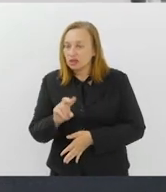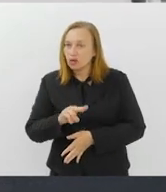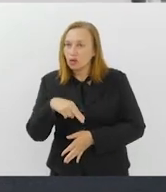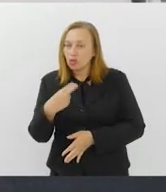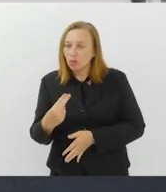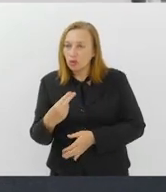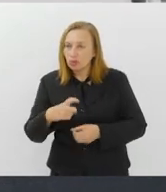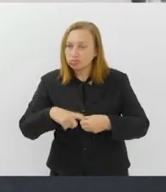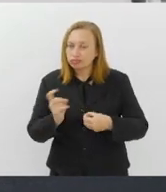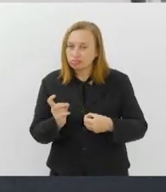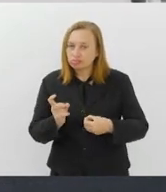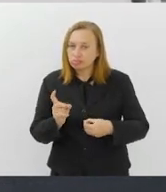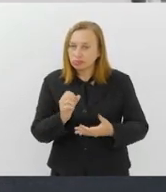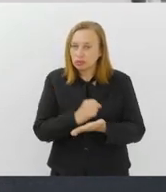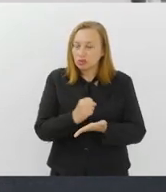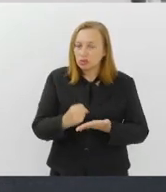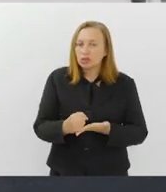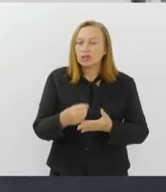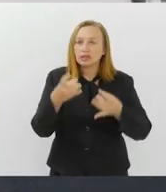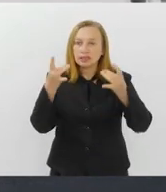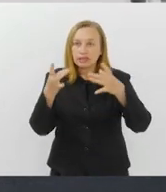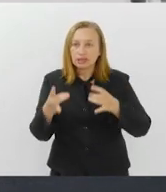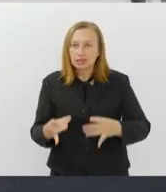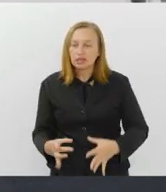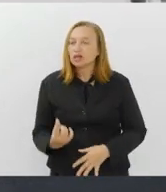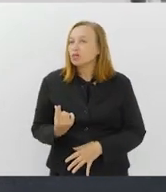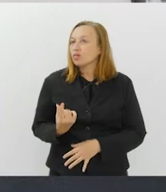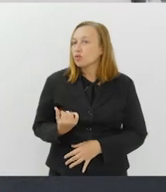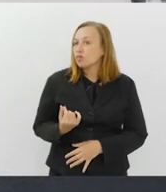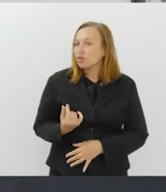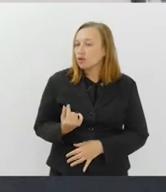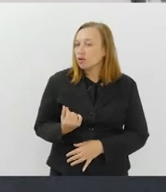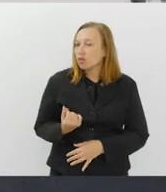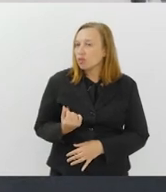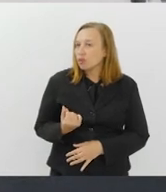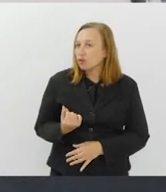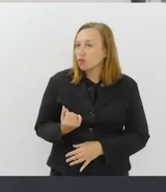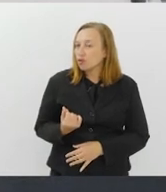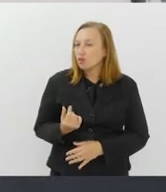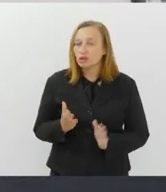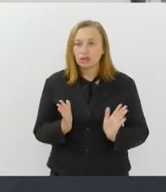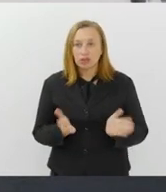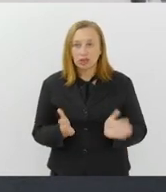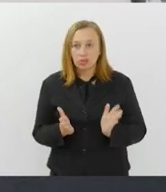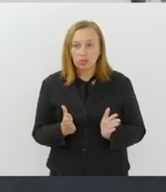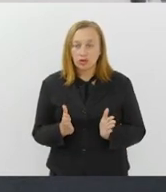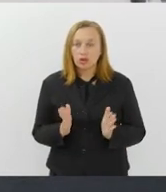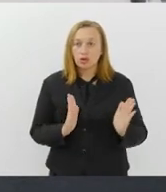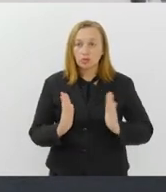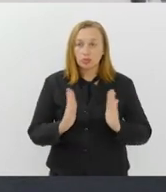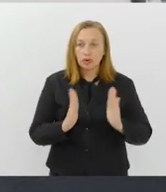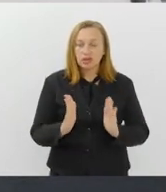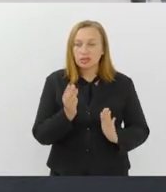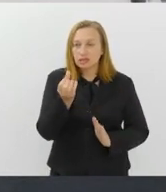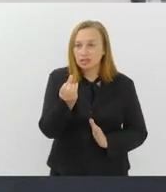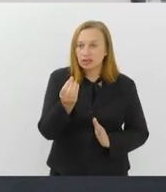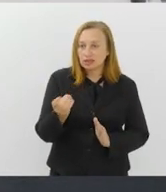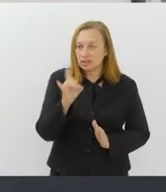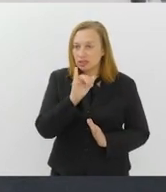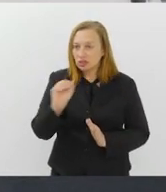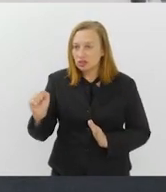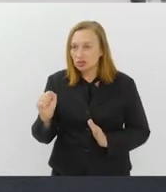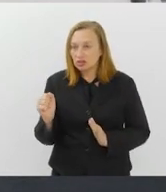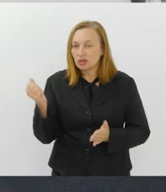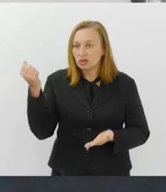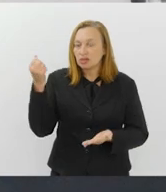rescisão do contrato, detalhando o valor da mensalidade do plano atual e o prazo de 60 dias para